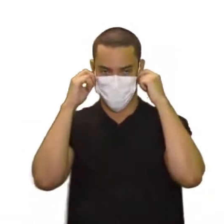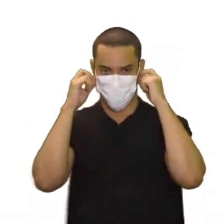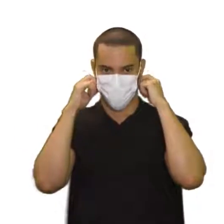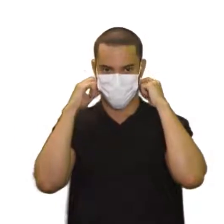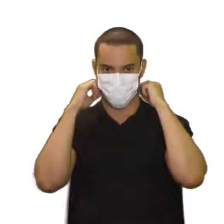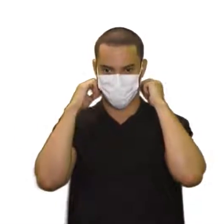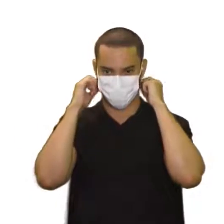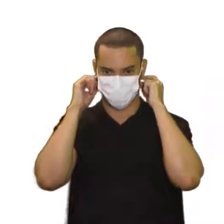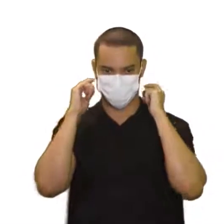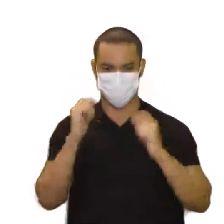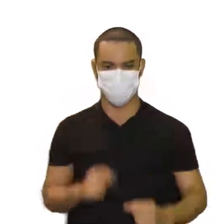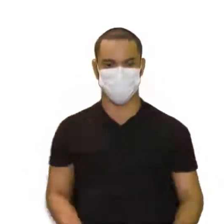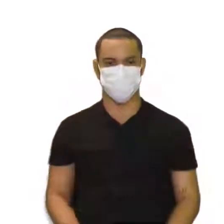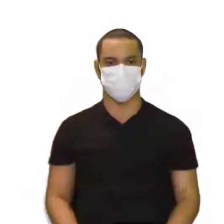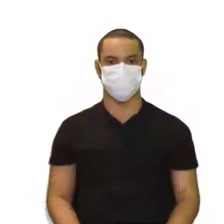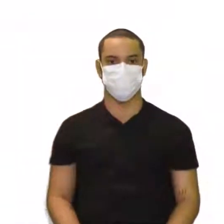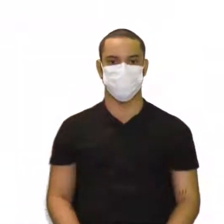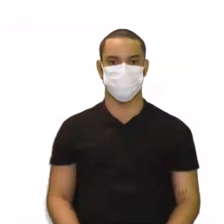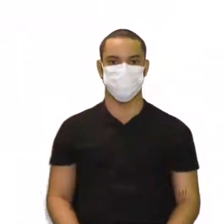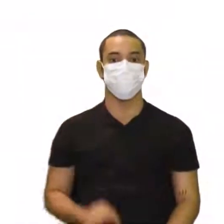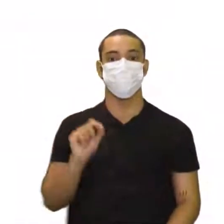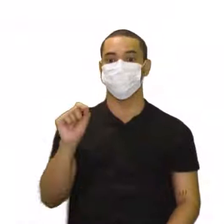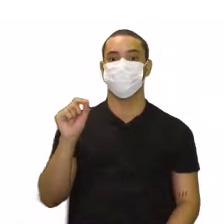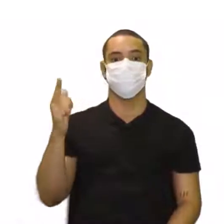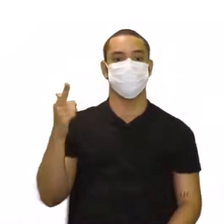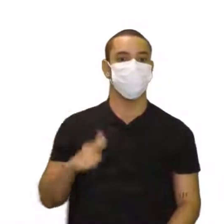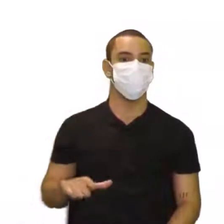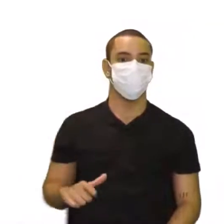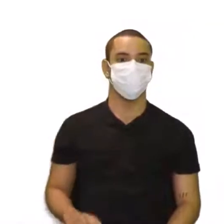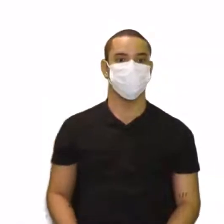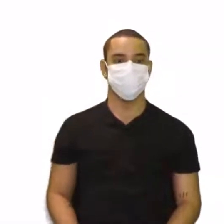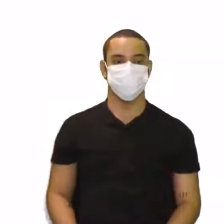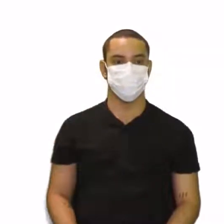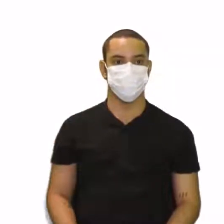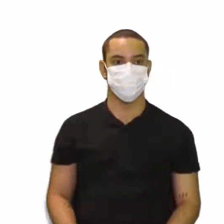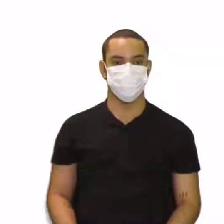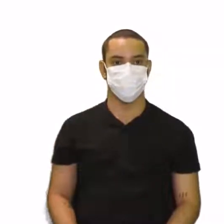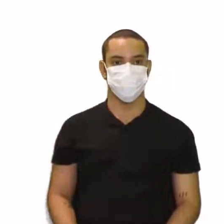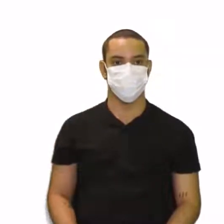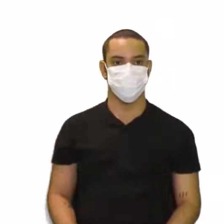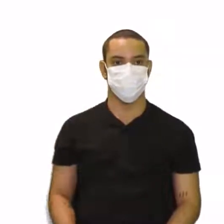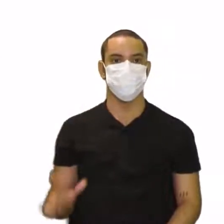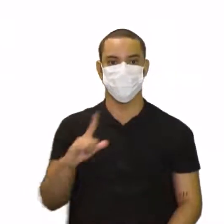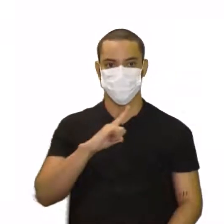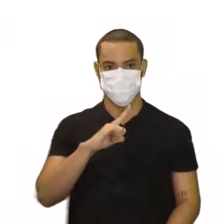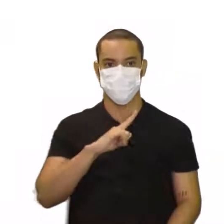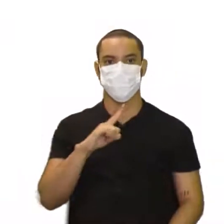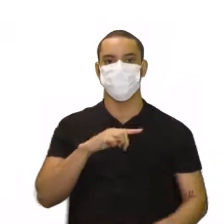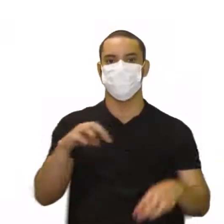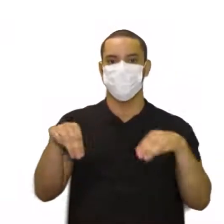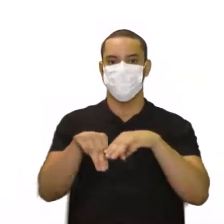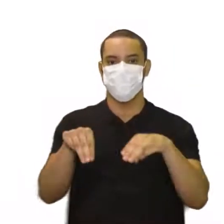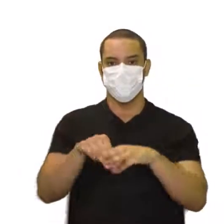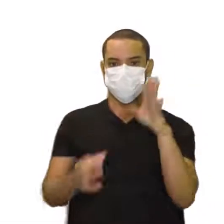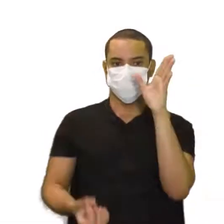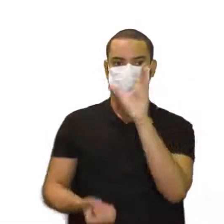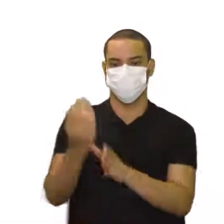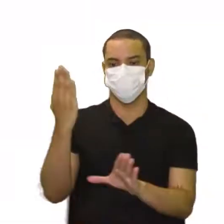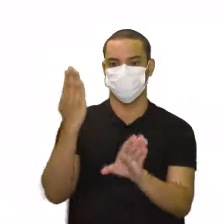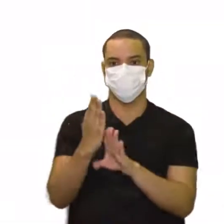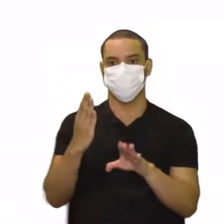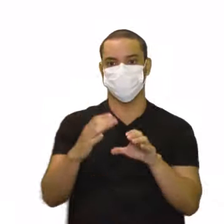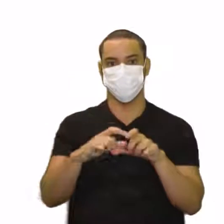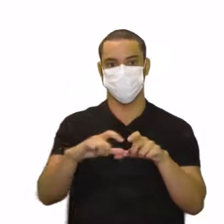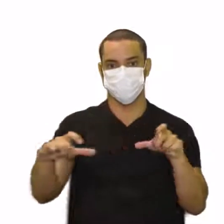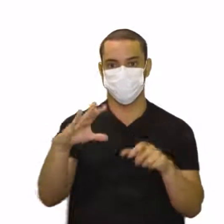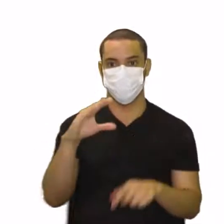bom? E aqui, o que nós temos mais? Campo magnético gerado pela corrente na